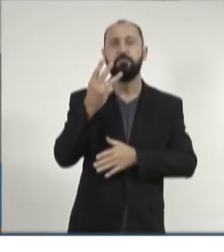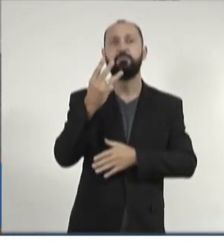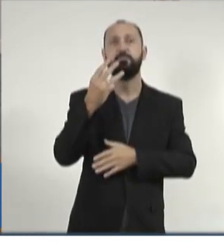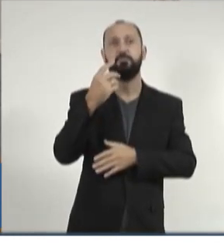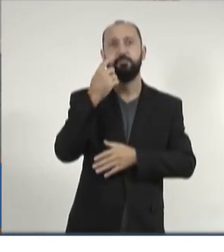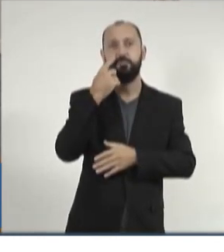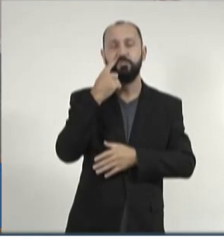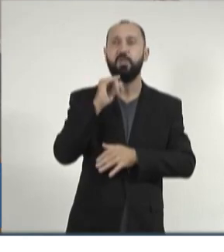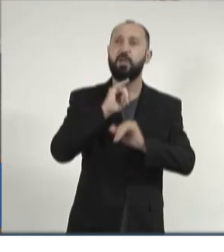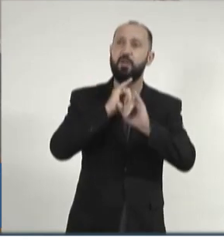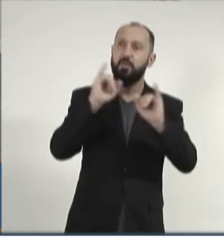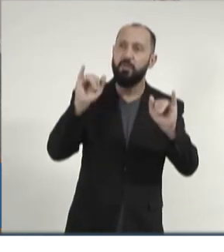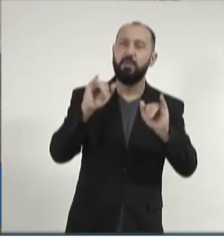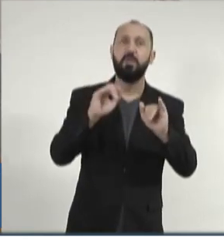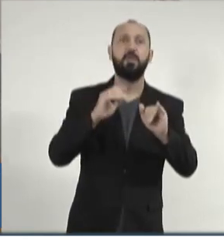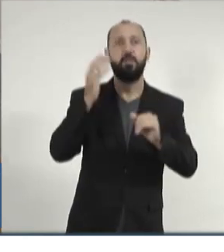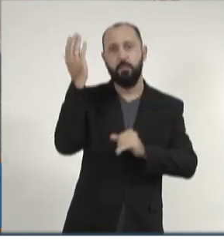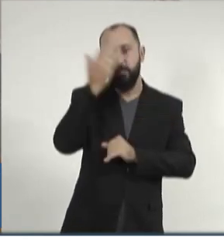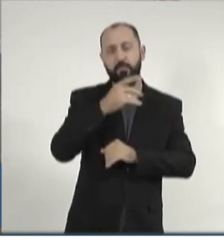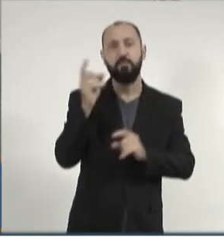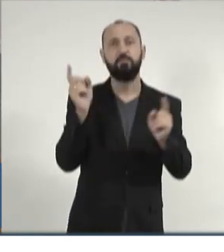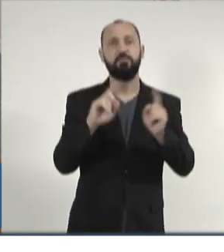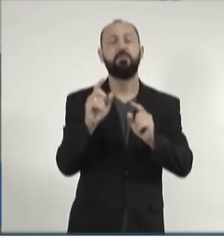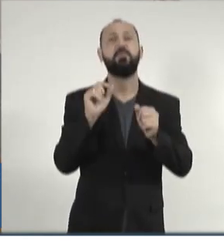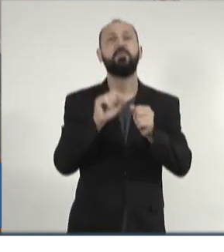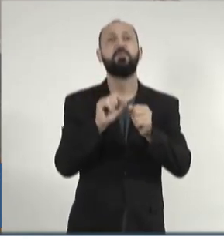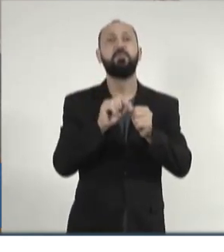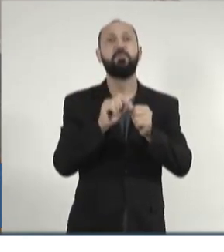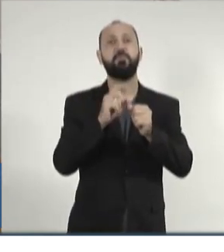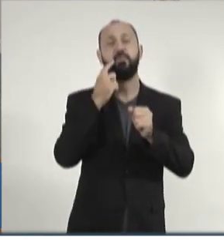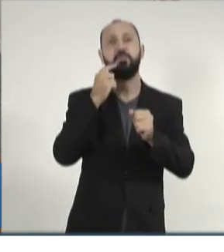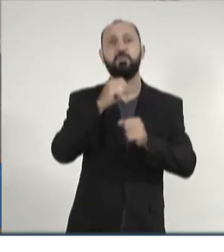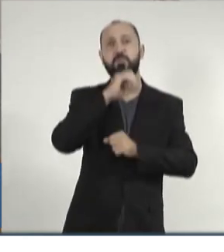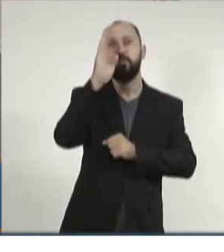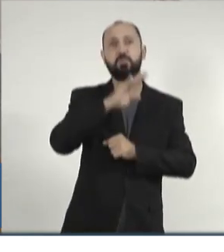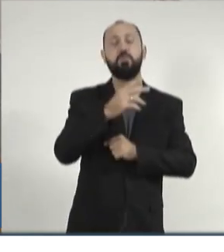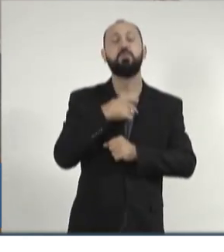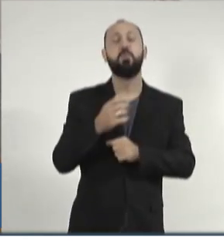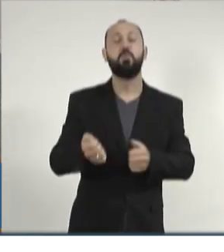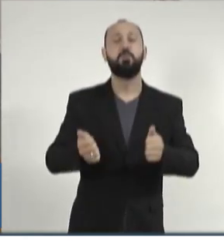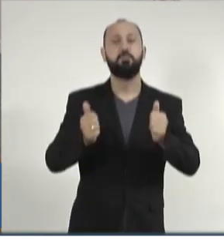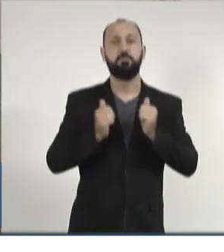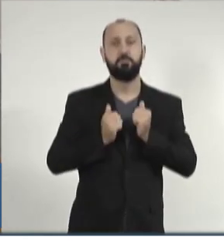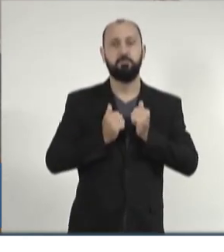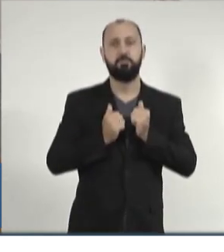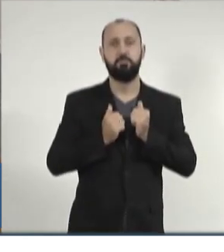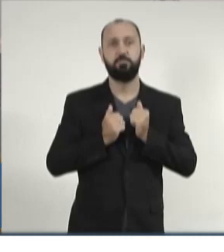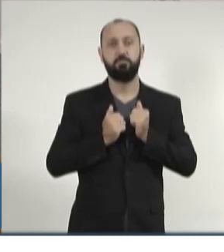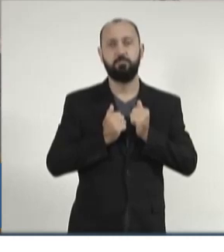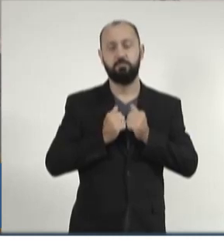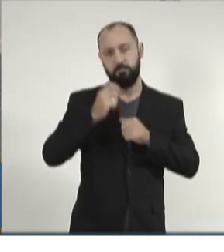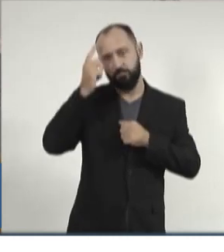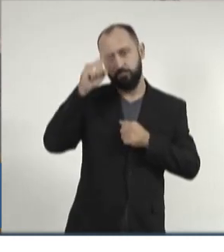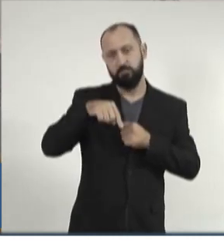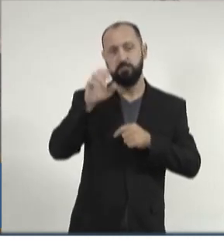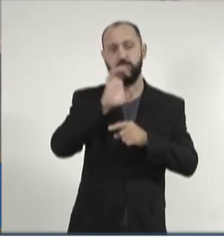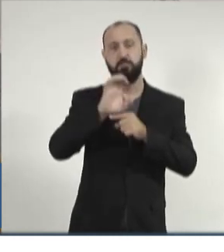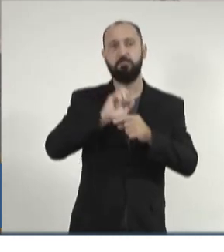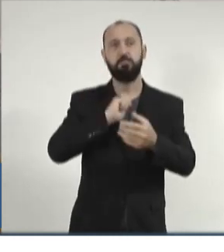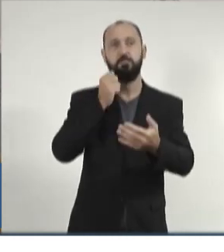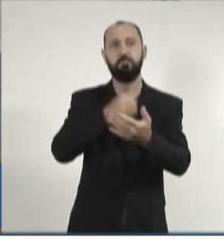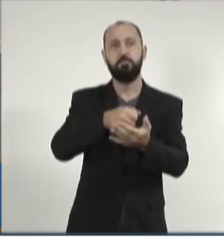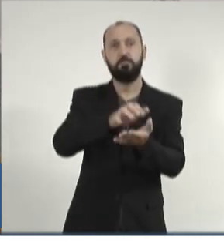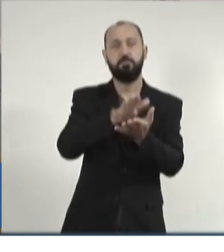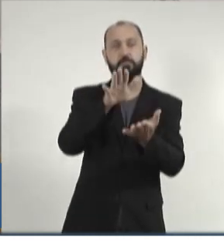instado a prestar informações, não prestou, e isso resultou na condenação do Brasil por omissão. Eles determinaram que o Estado brasileiro pagasse